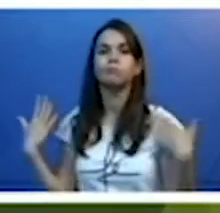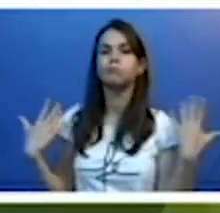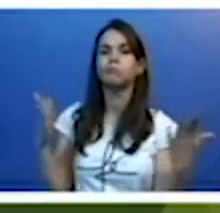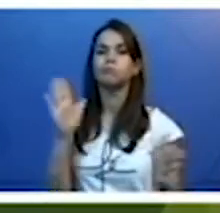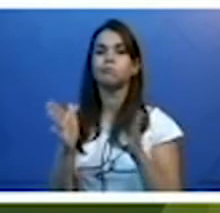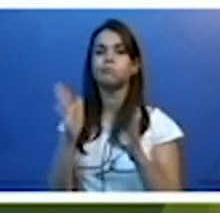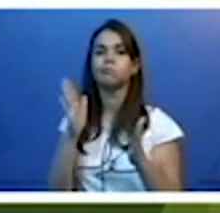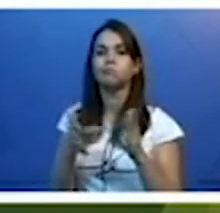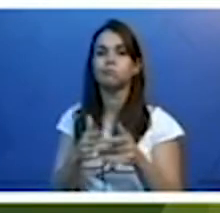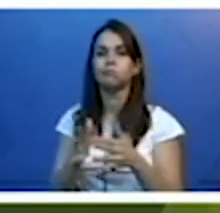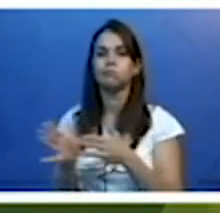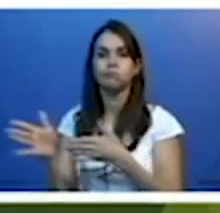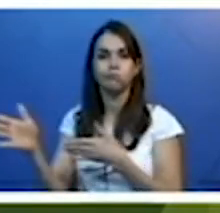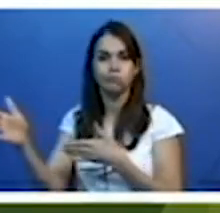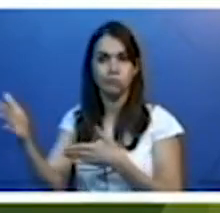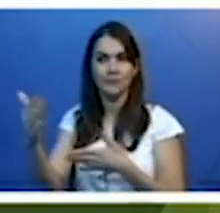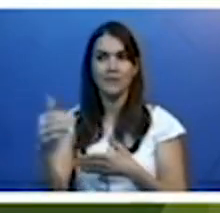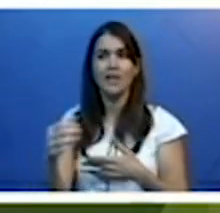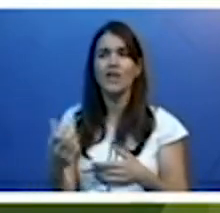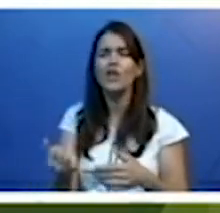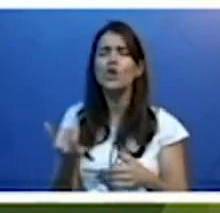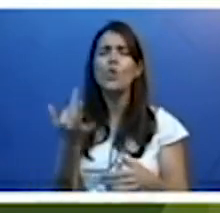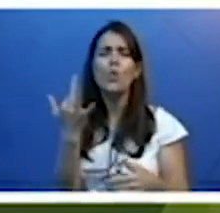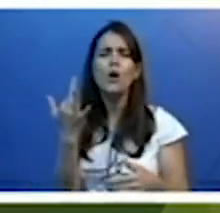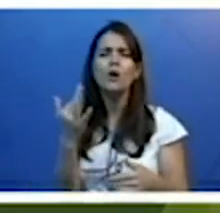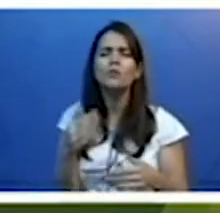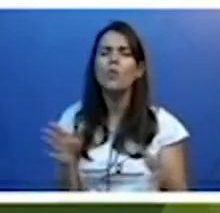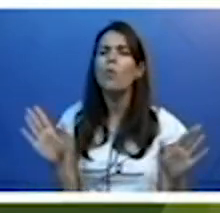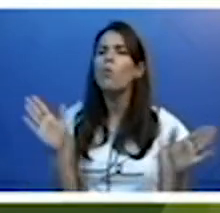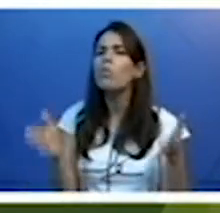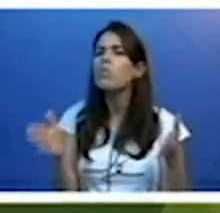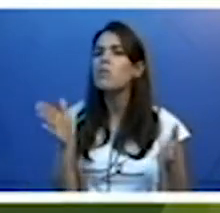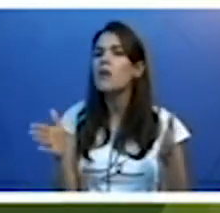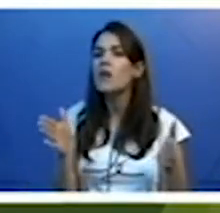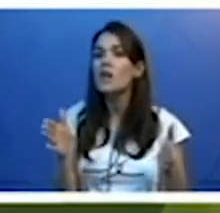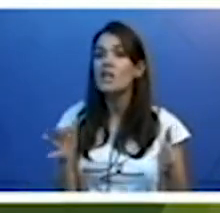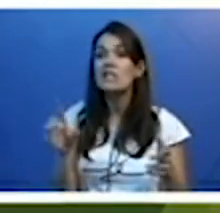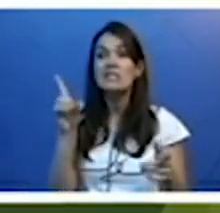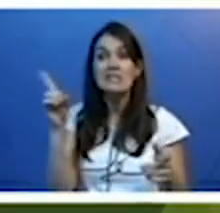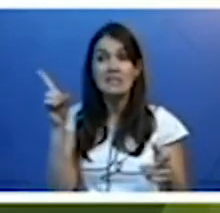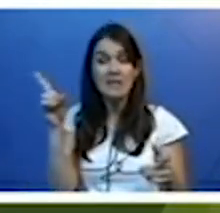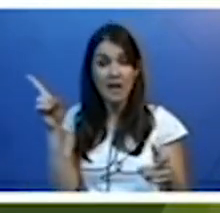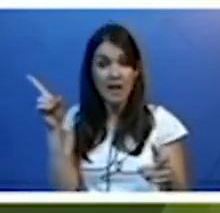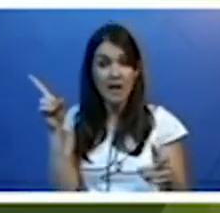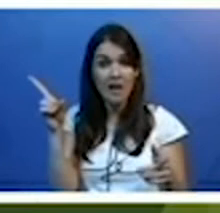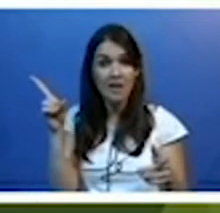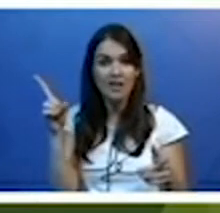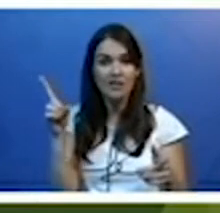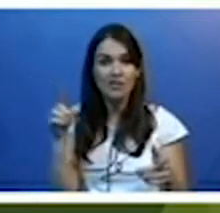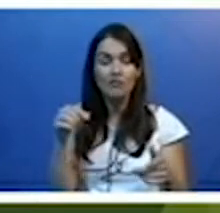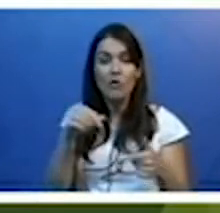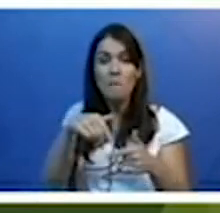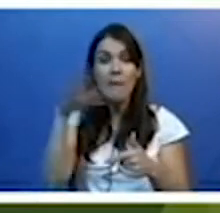para percorrer o mesmo trecho se esse veículo dele